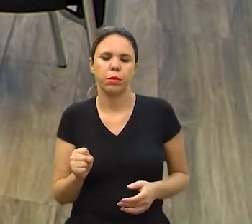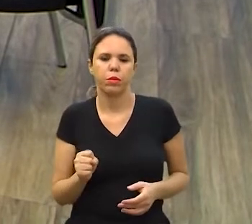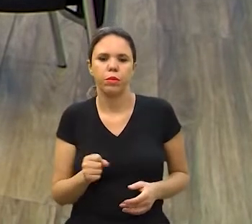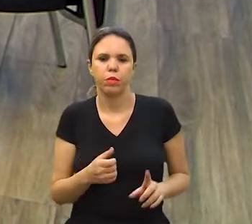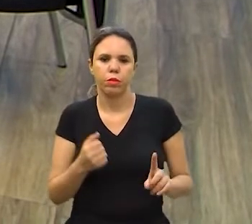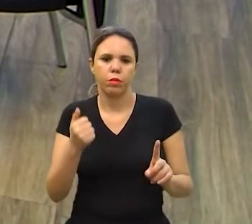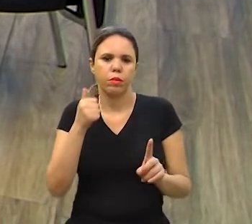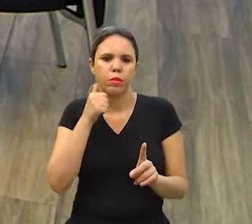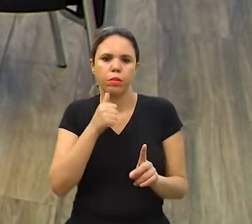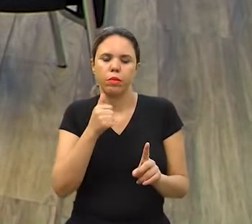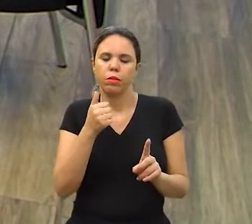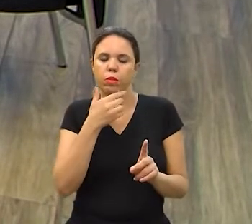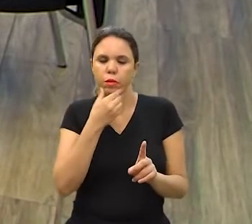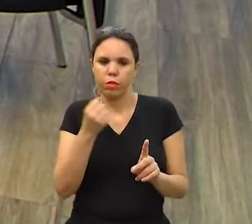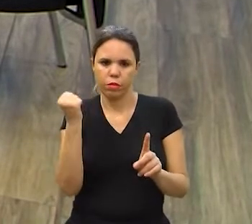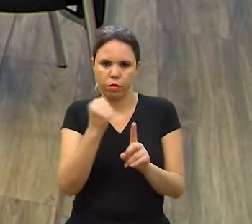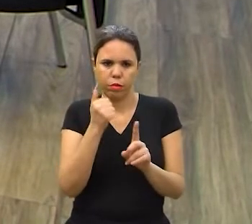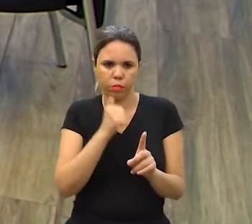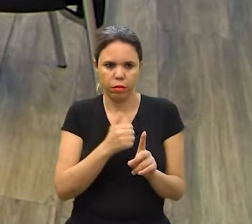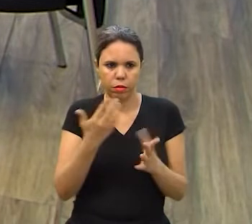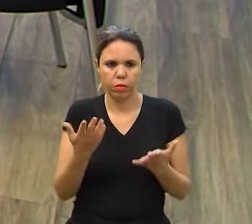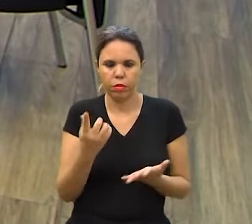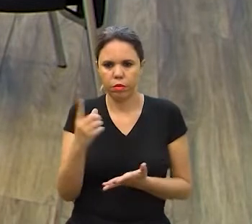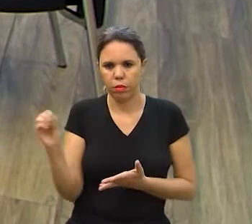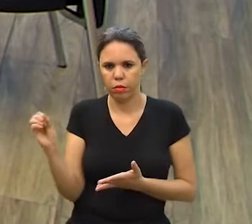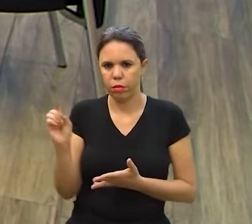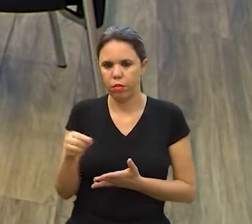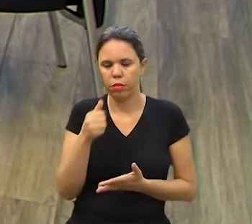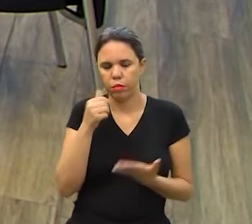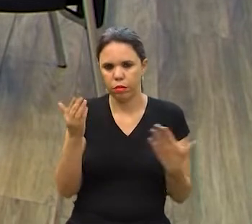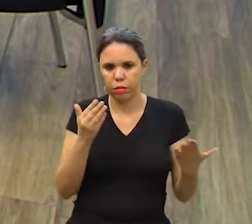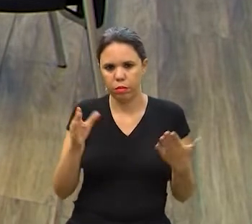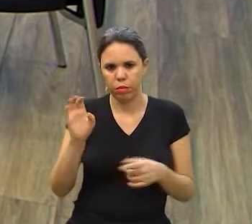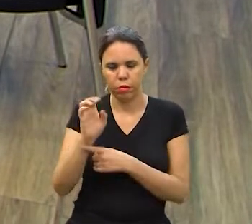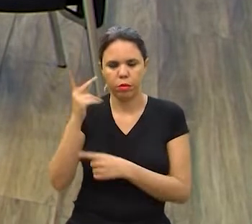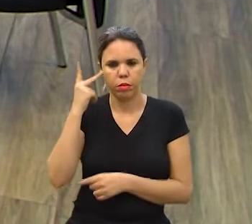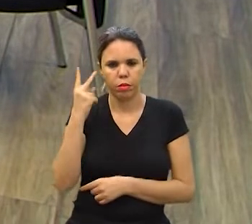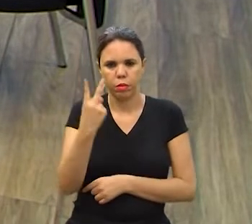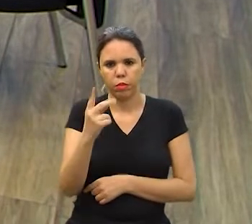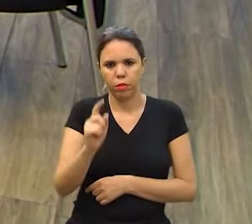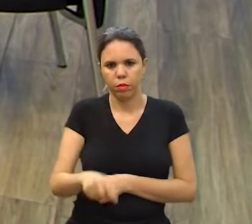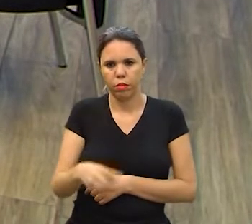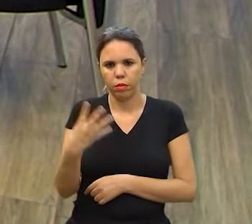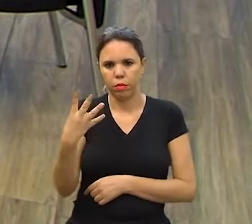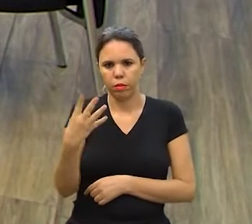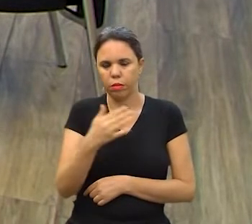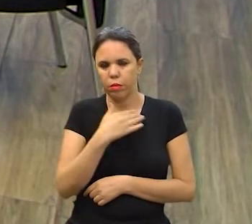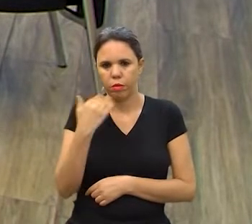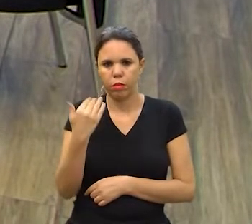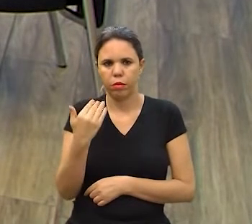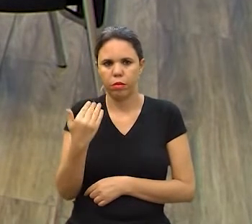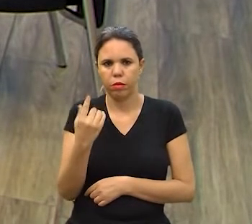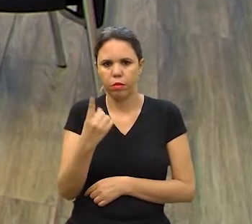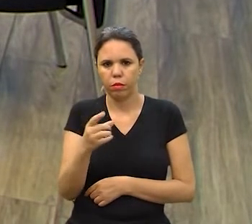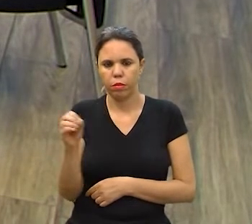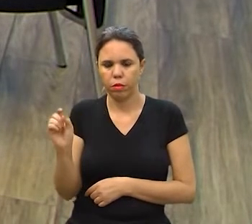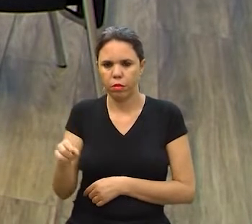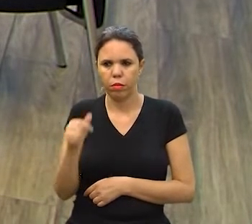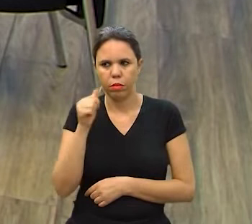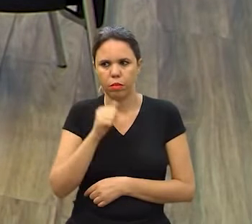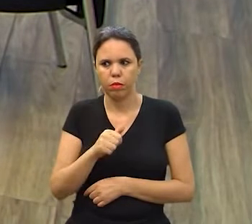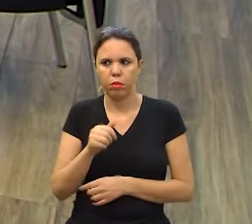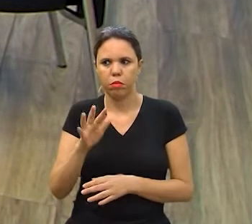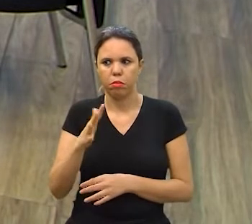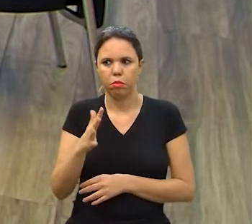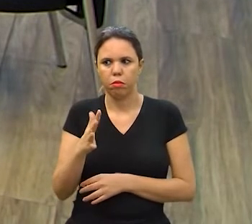de feminicídio a cada 100 mil mulheres. No estado de São Paulo, esse número é de 2,4 mortes a cada 100 mil